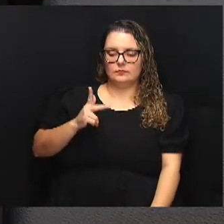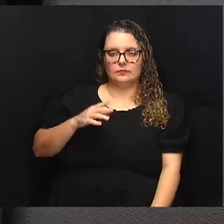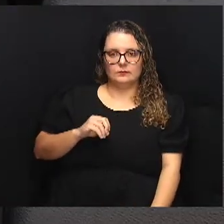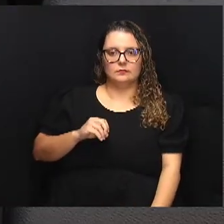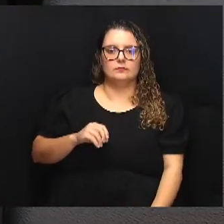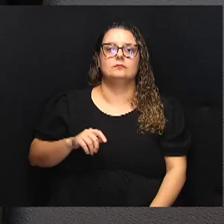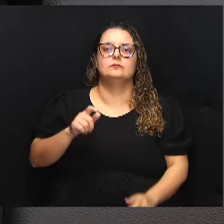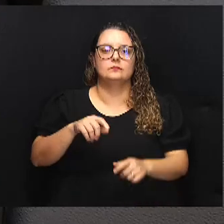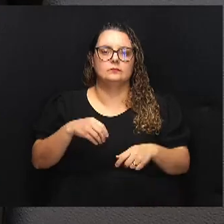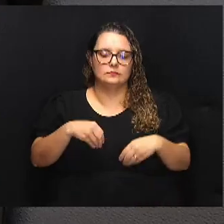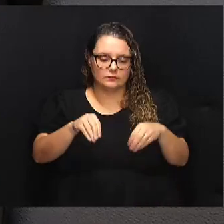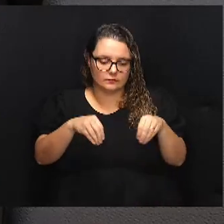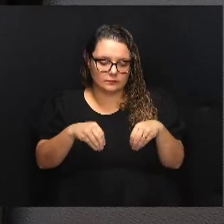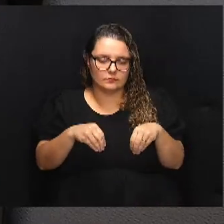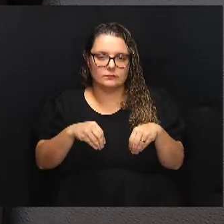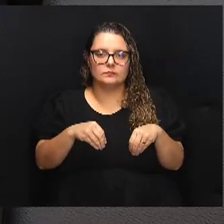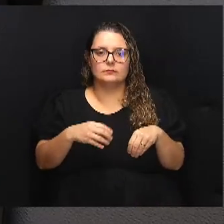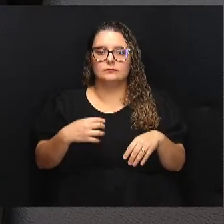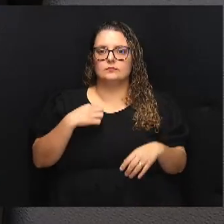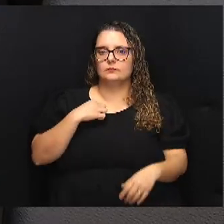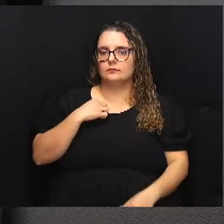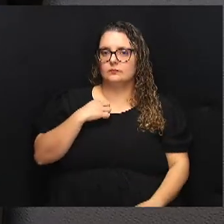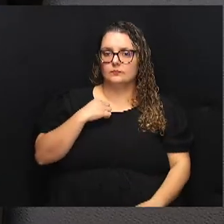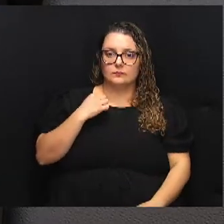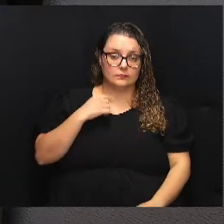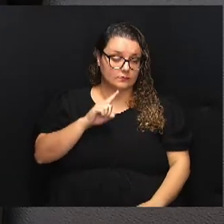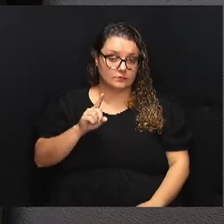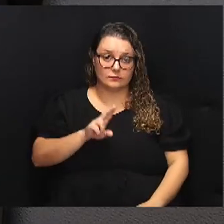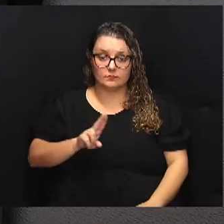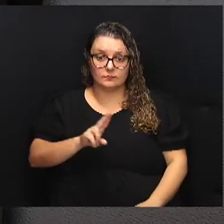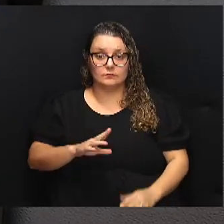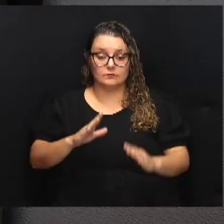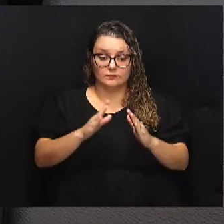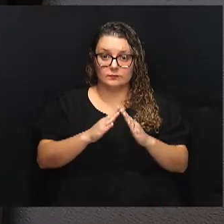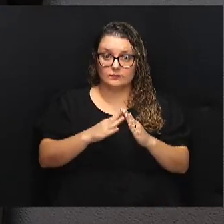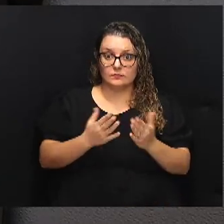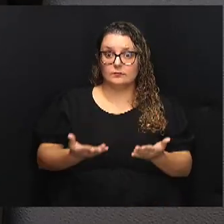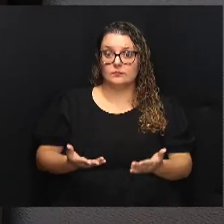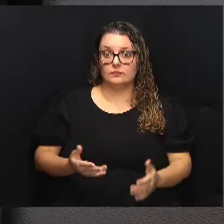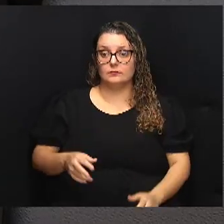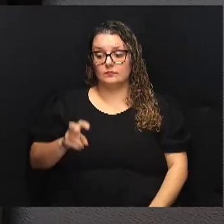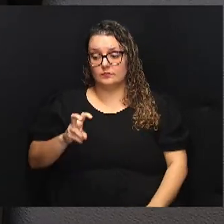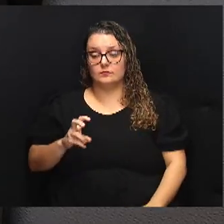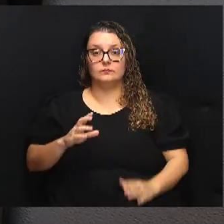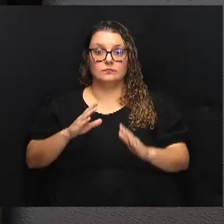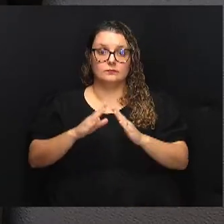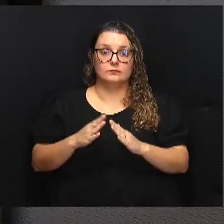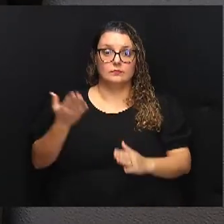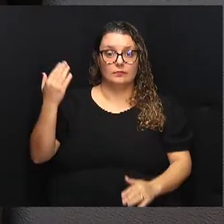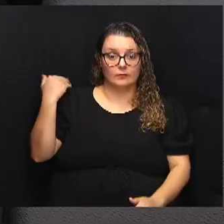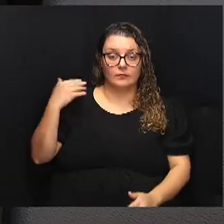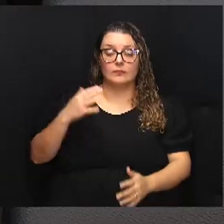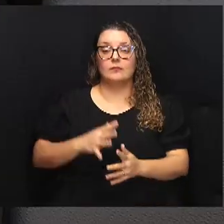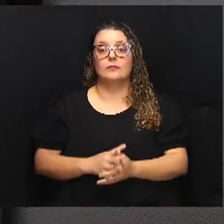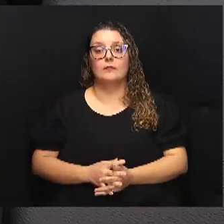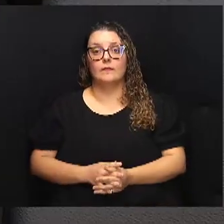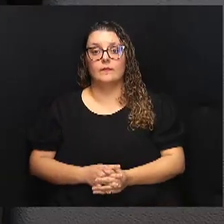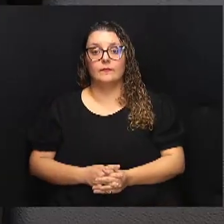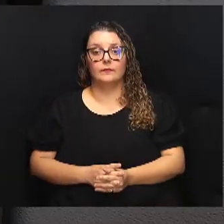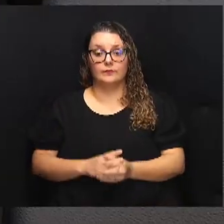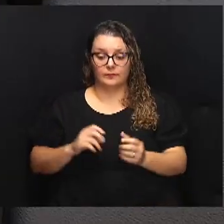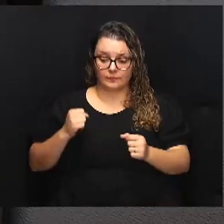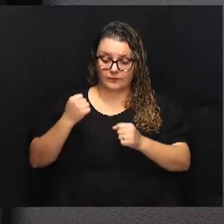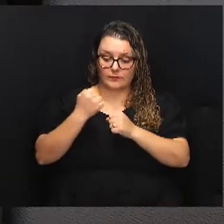tinha cobertinha, roupinha que não usa mais, casinhas, A gente ganhou 5 casinhas outro dia, e tem aquelas